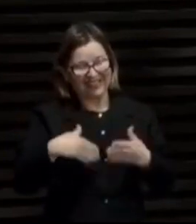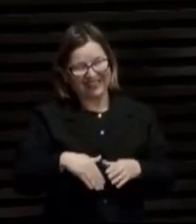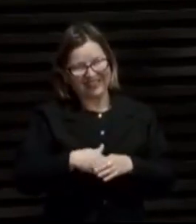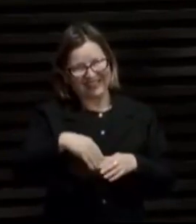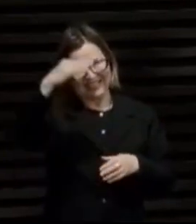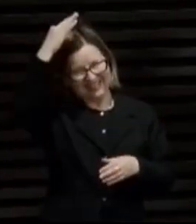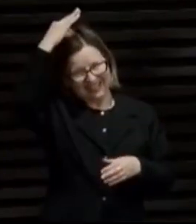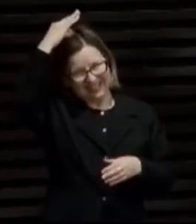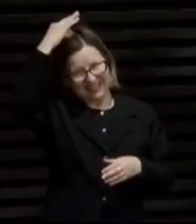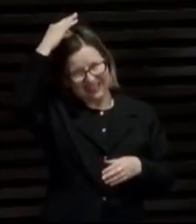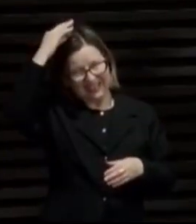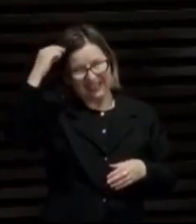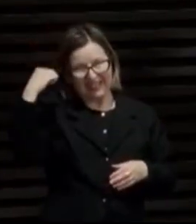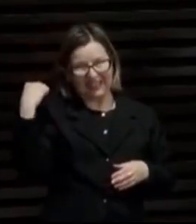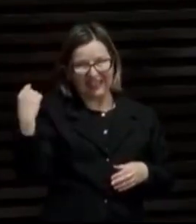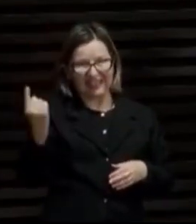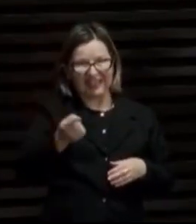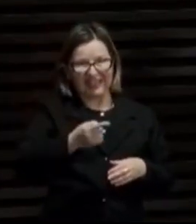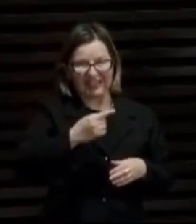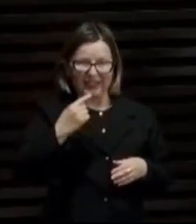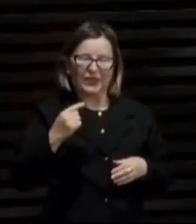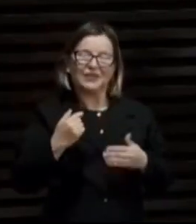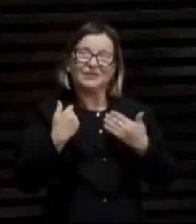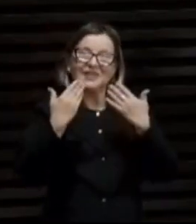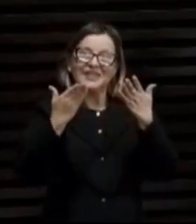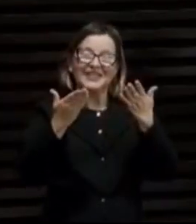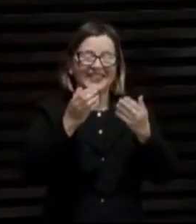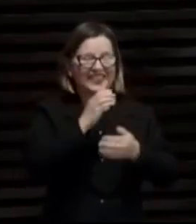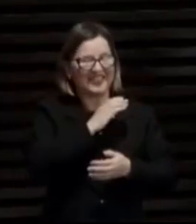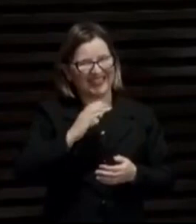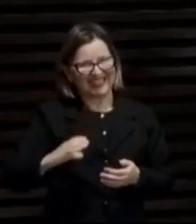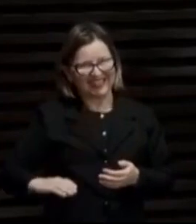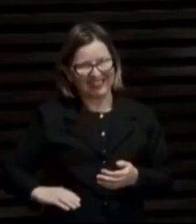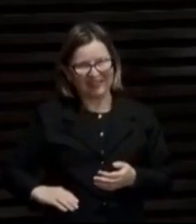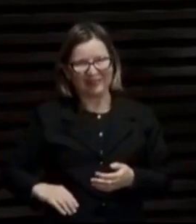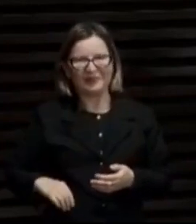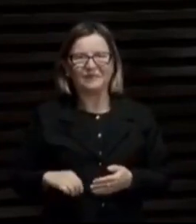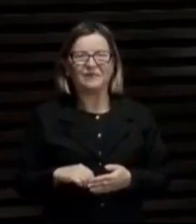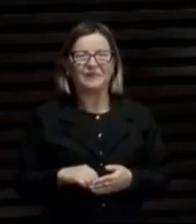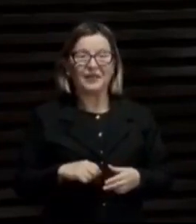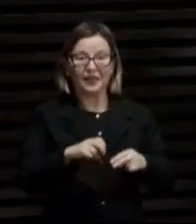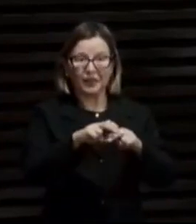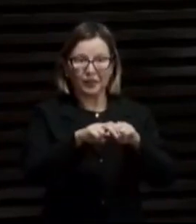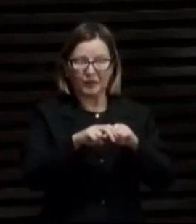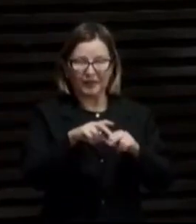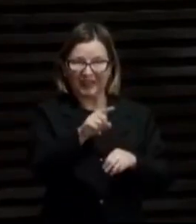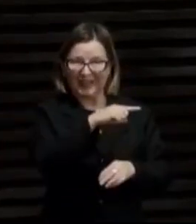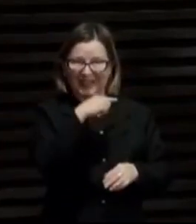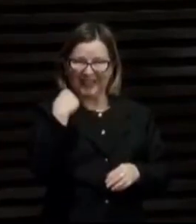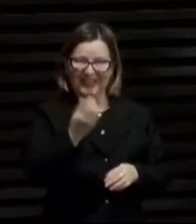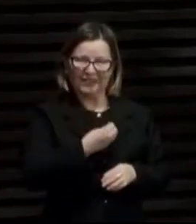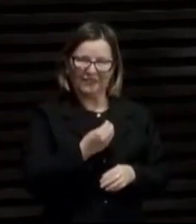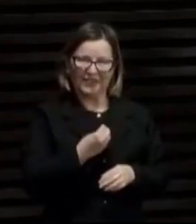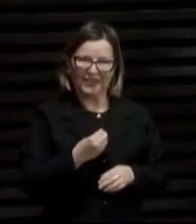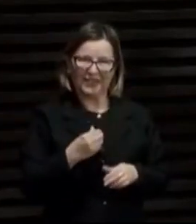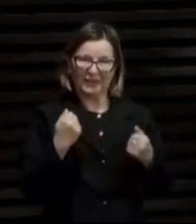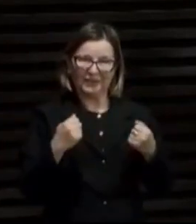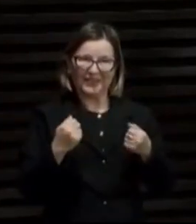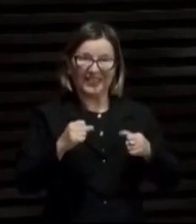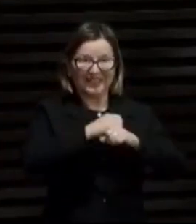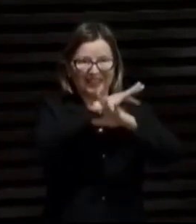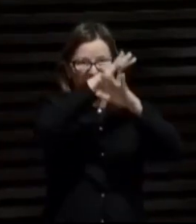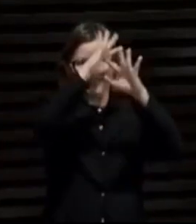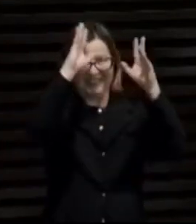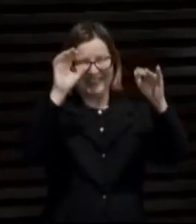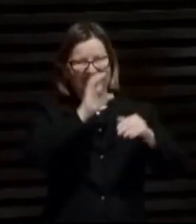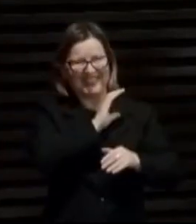não pertencemos mais a nós mesmos, que nós pertencemos a Cristo. Por isso que o nosso viver deve glorificar a